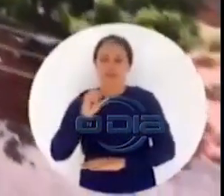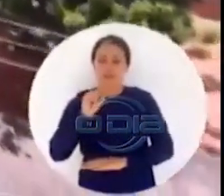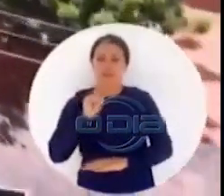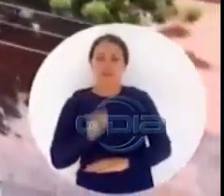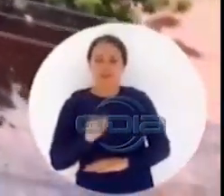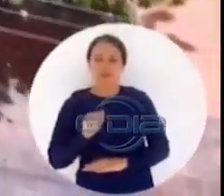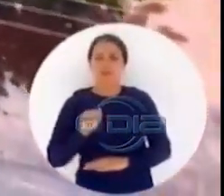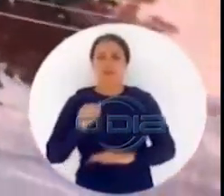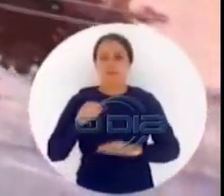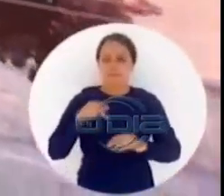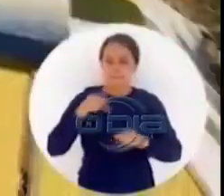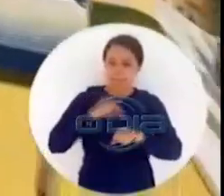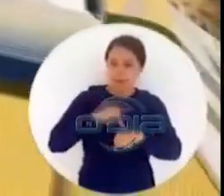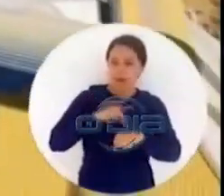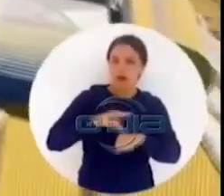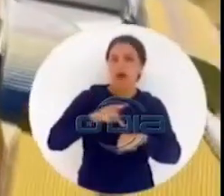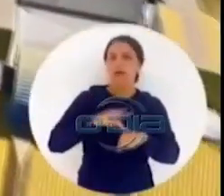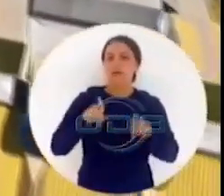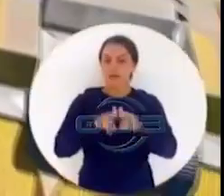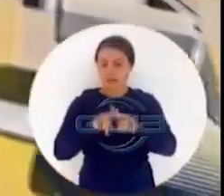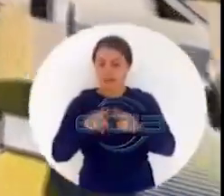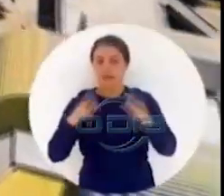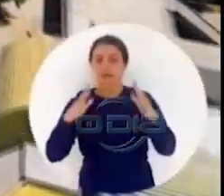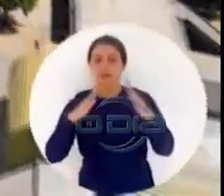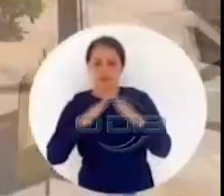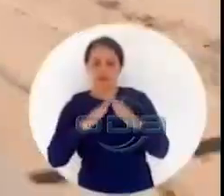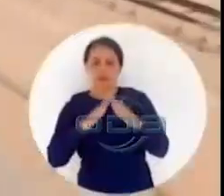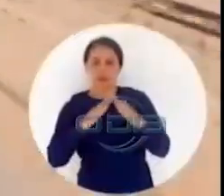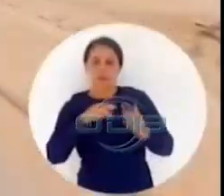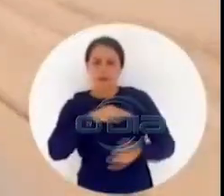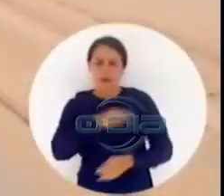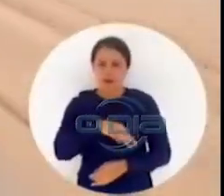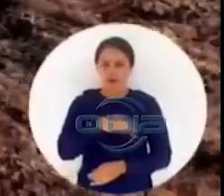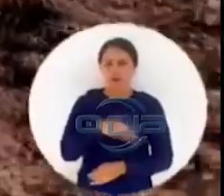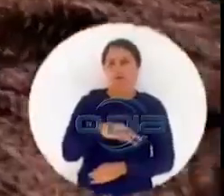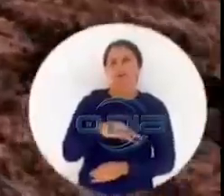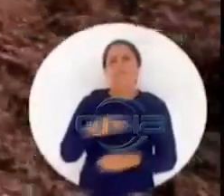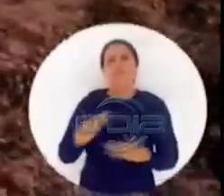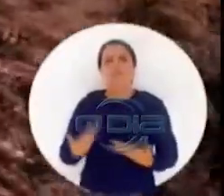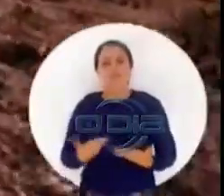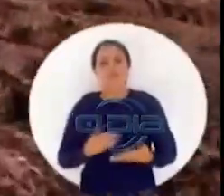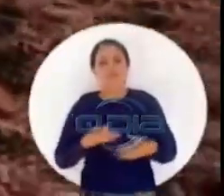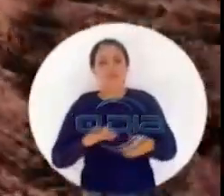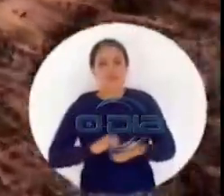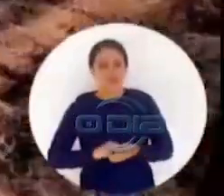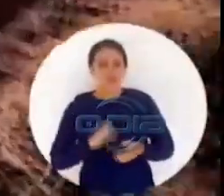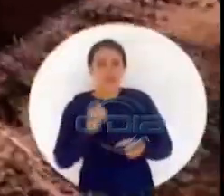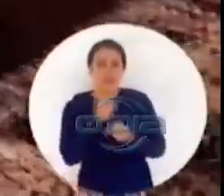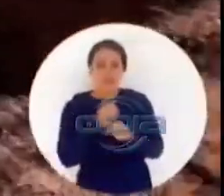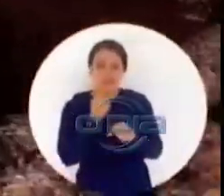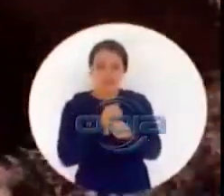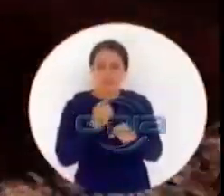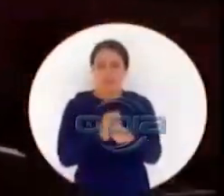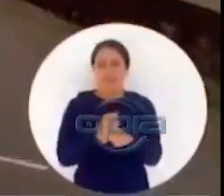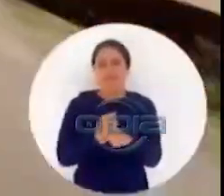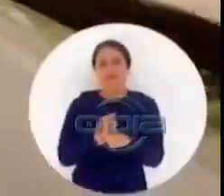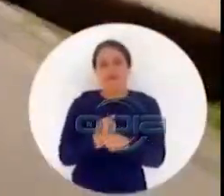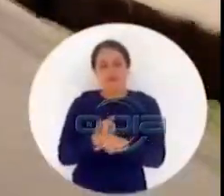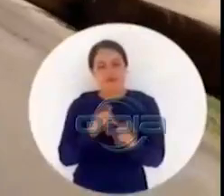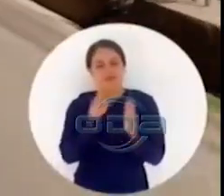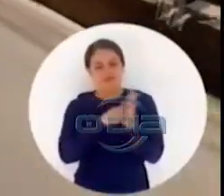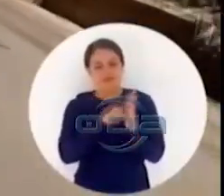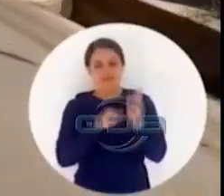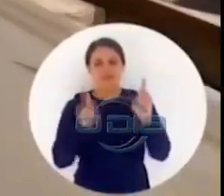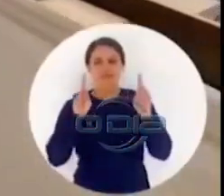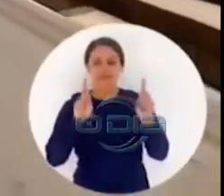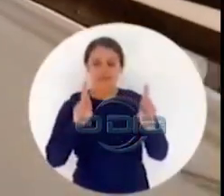blocos. A Rua do Colégio Militar também foi toda recapeada com asfalto. Além das obras do Canal da Esperança,